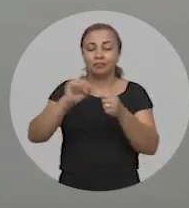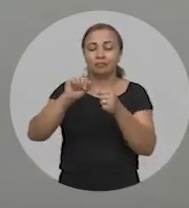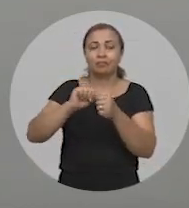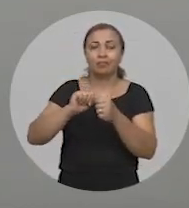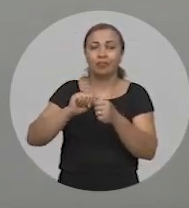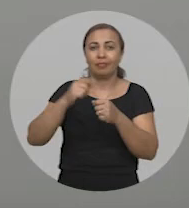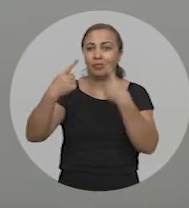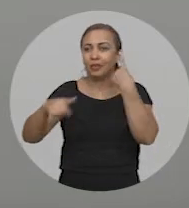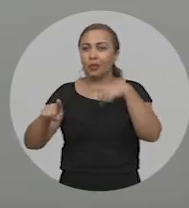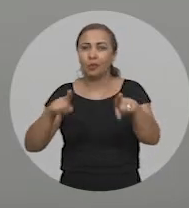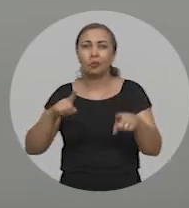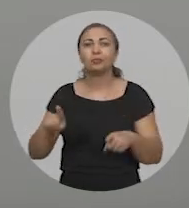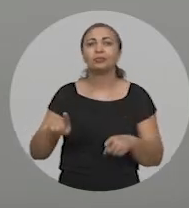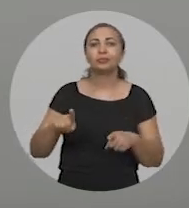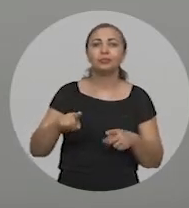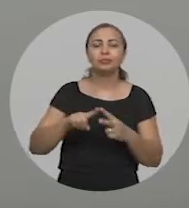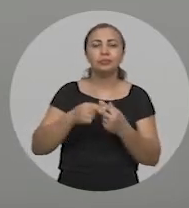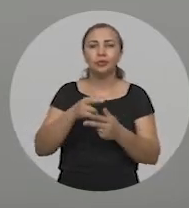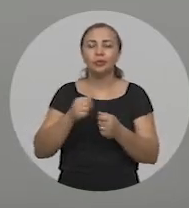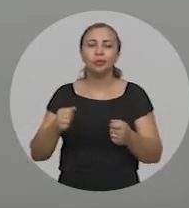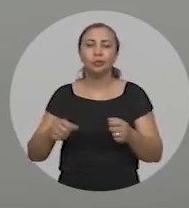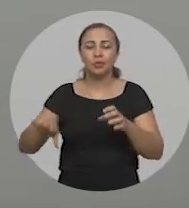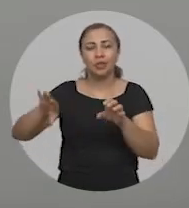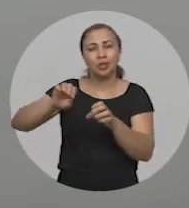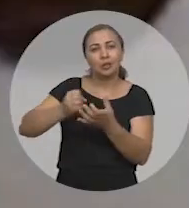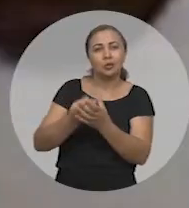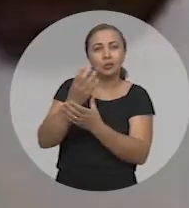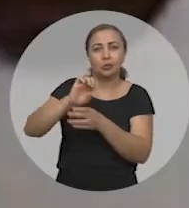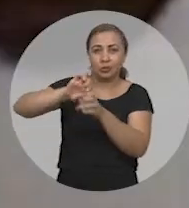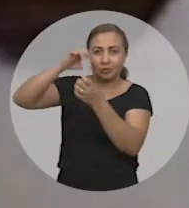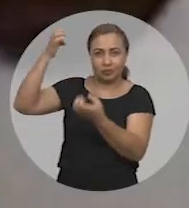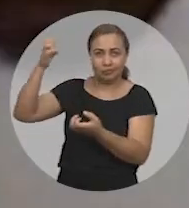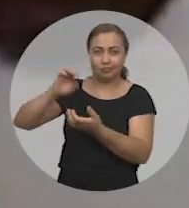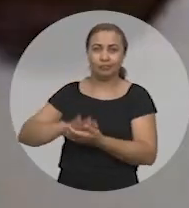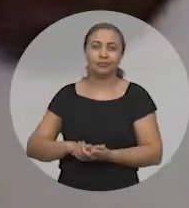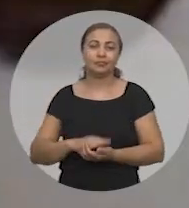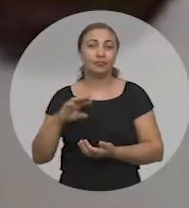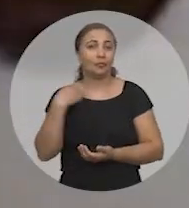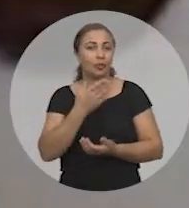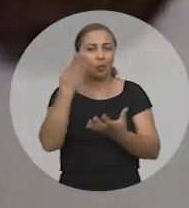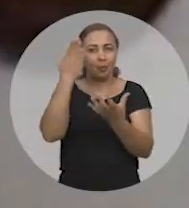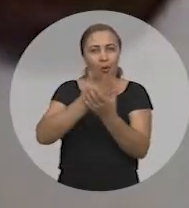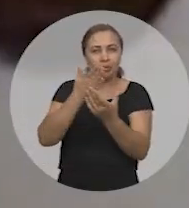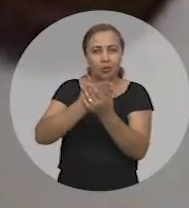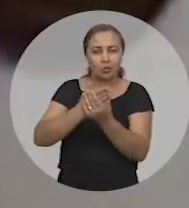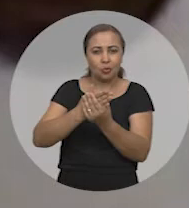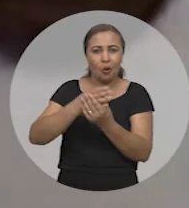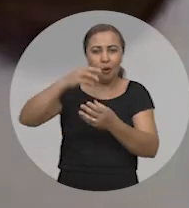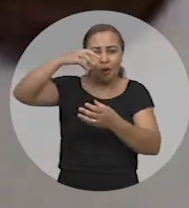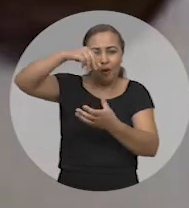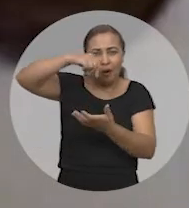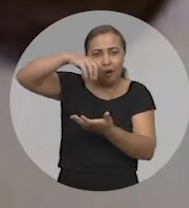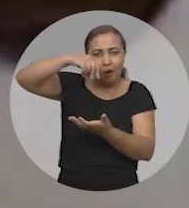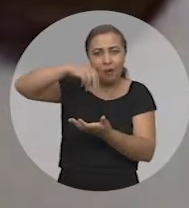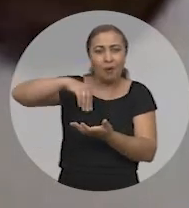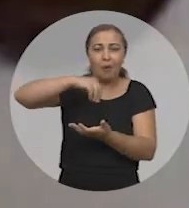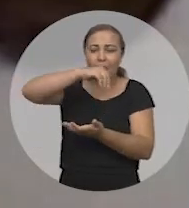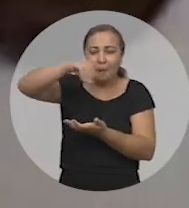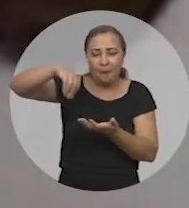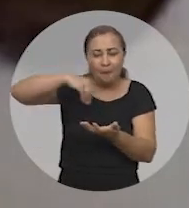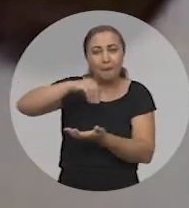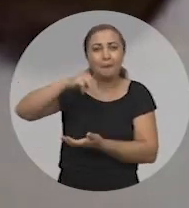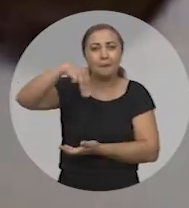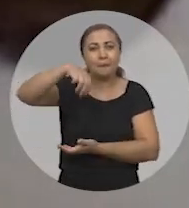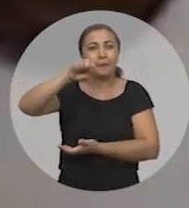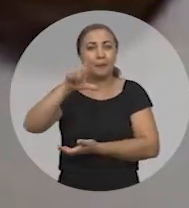pa é para elaborar os produtos derivados do cacau é nós processamos o mel de cacau né tornamos ele é